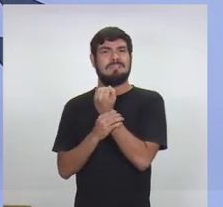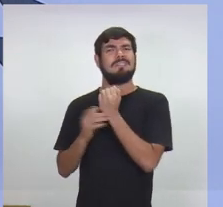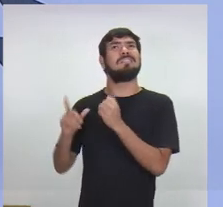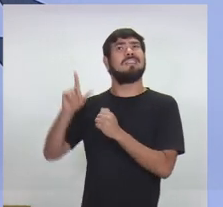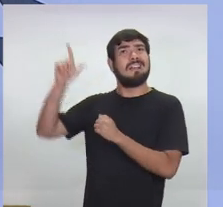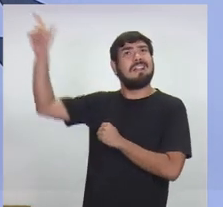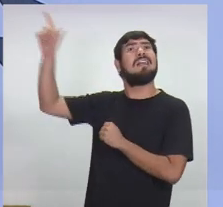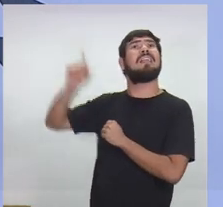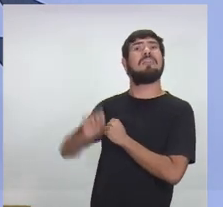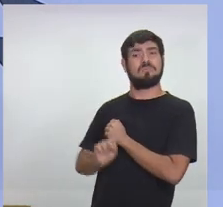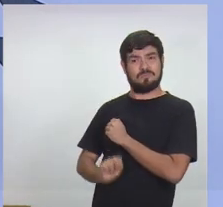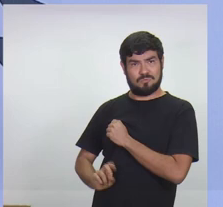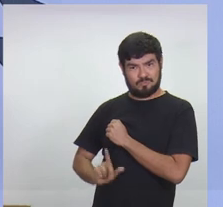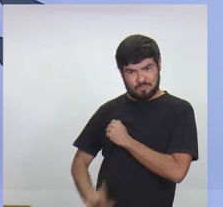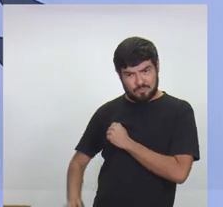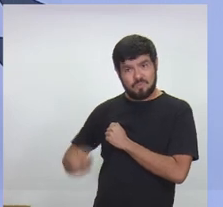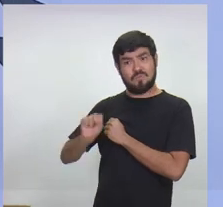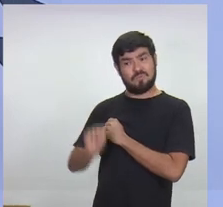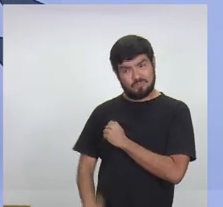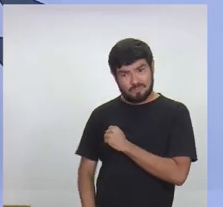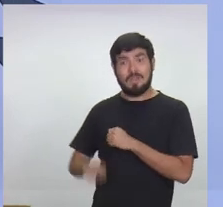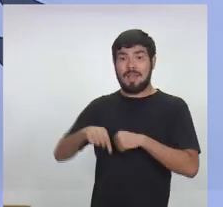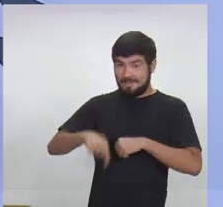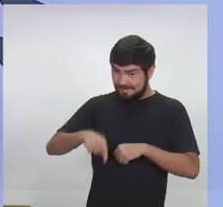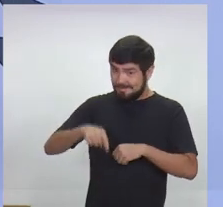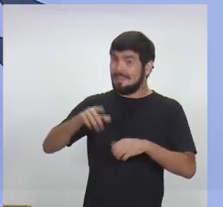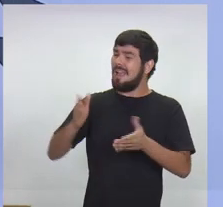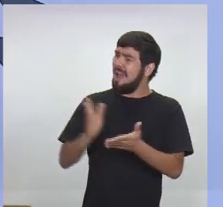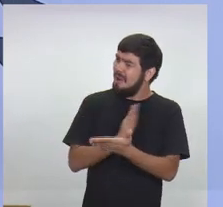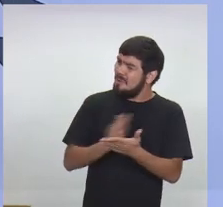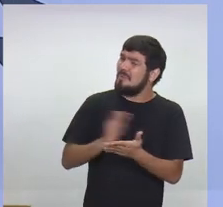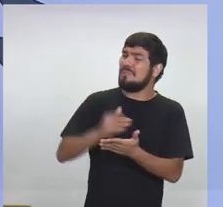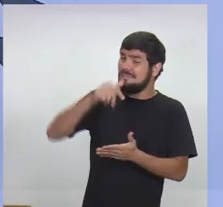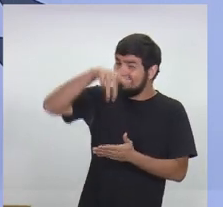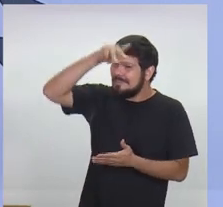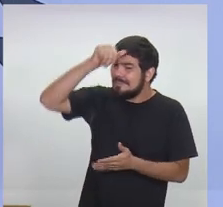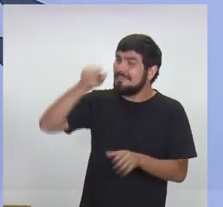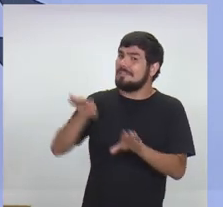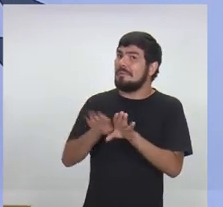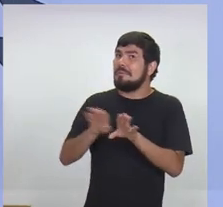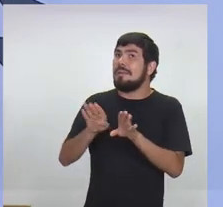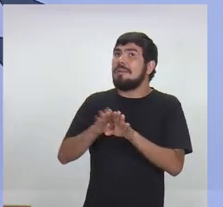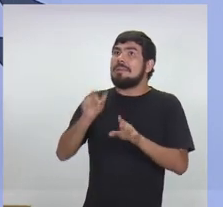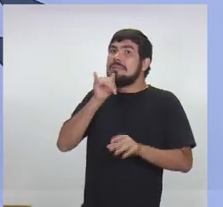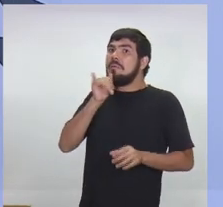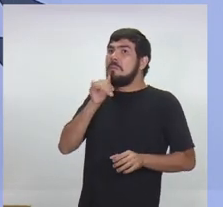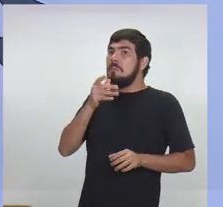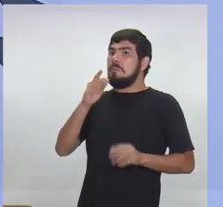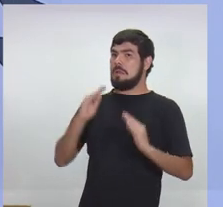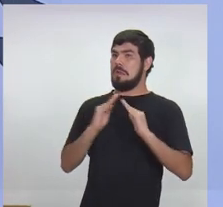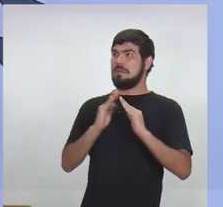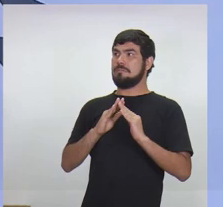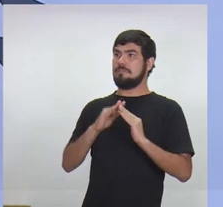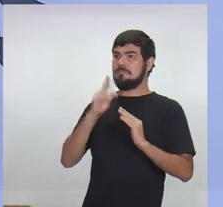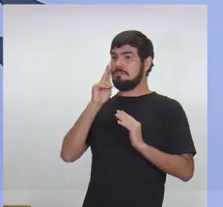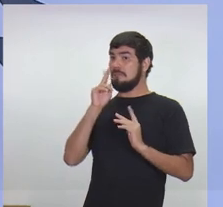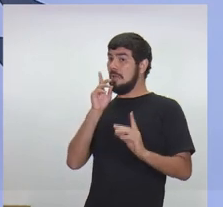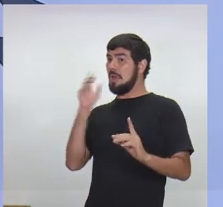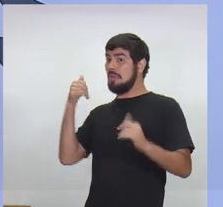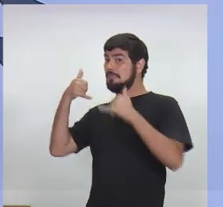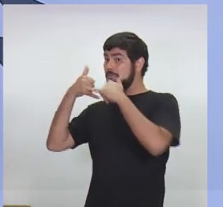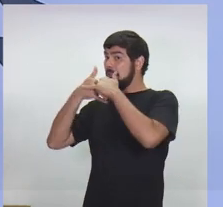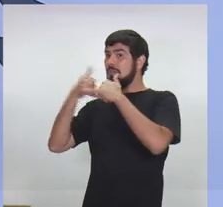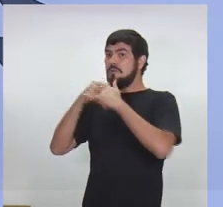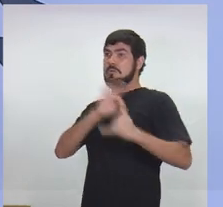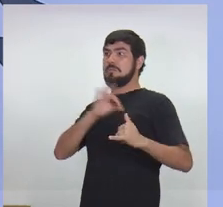no sul tem aqui também alguns bairros na cidade de manaus onde o morador tem um contato direto do policial quando acontece alguma coisa